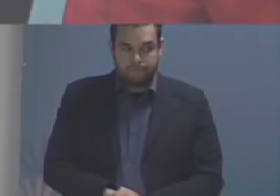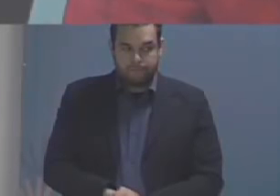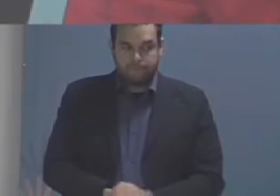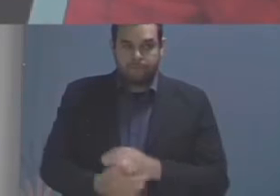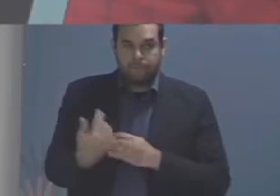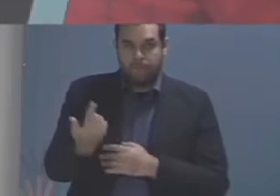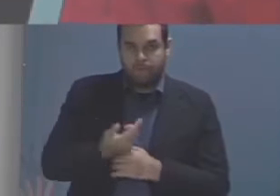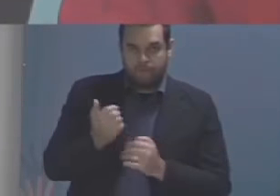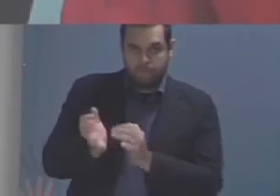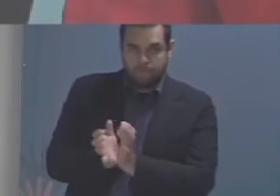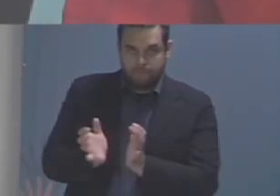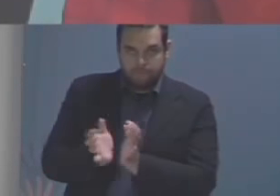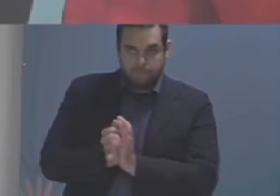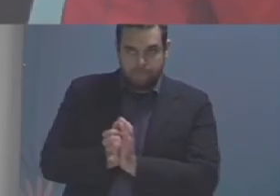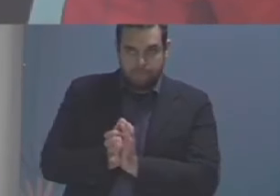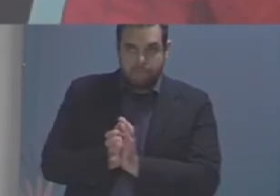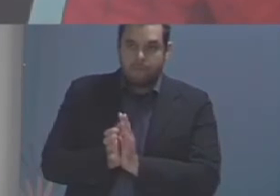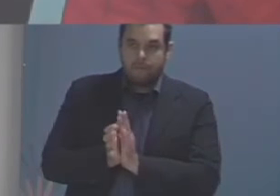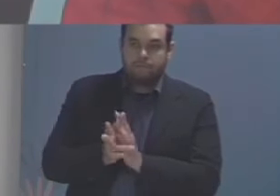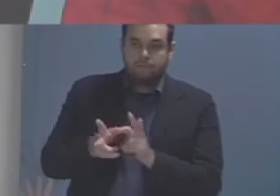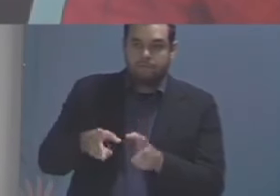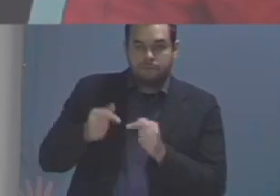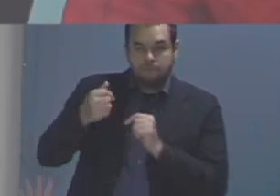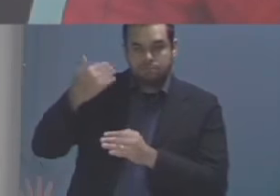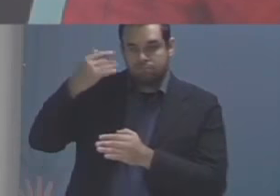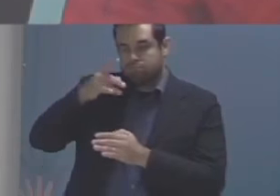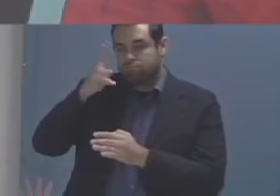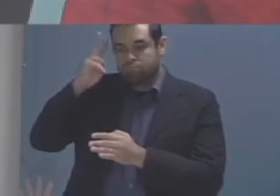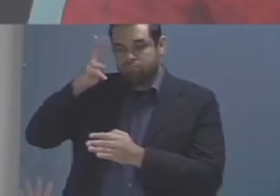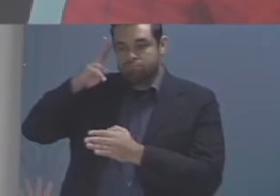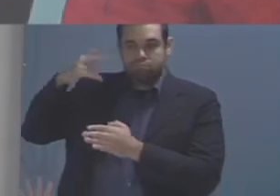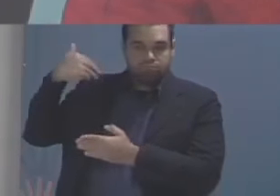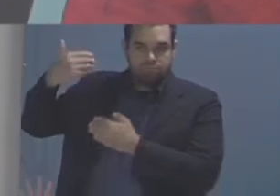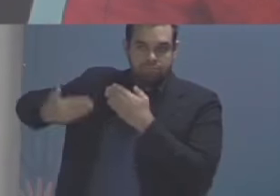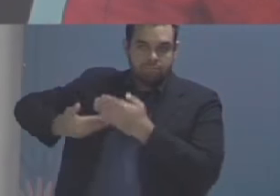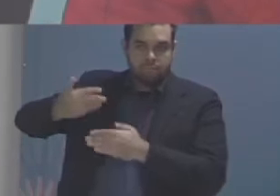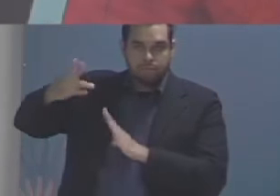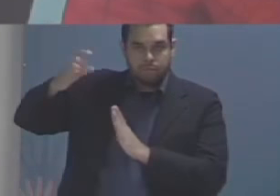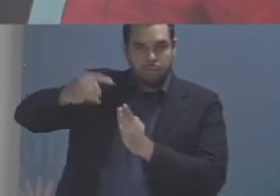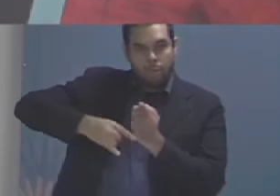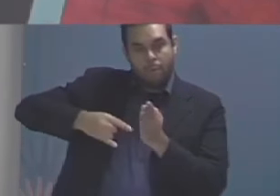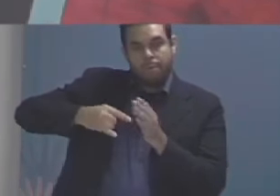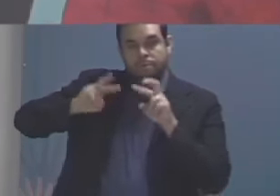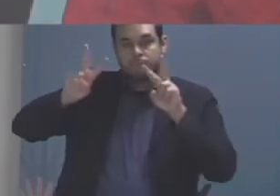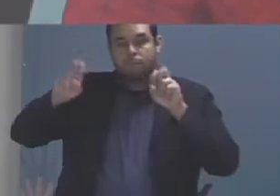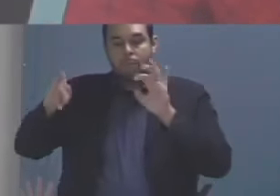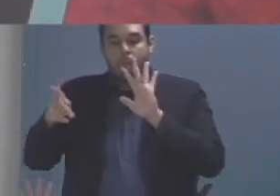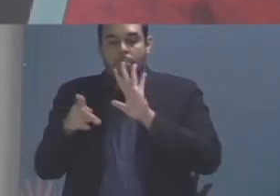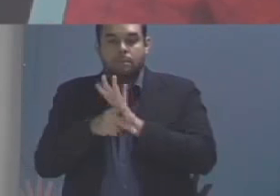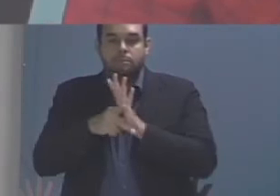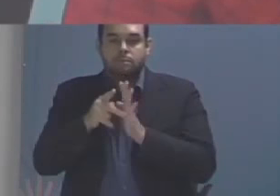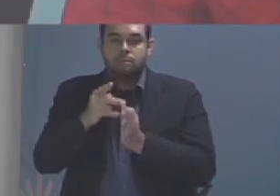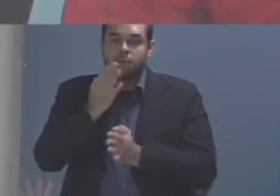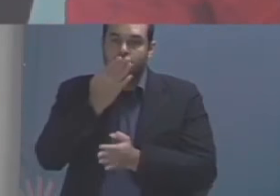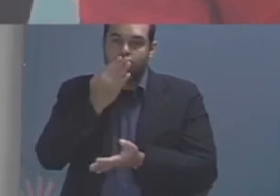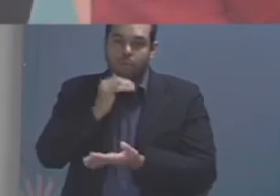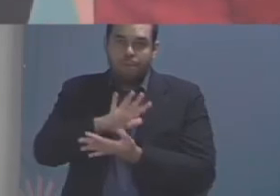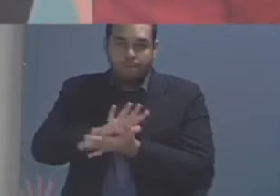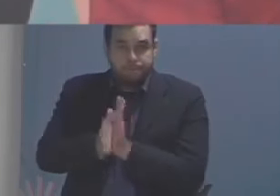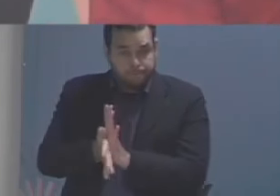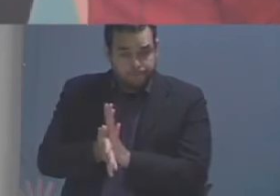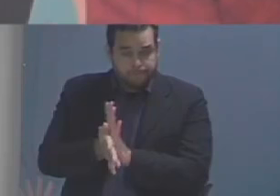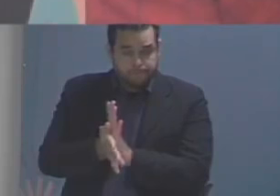A nossa chapa tem no seu legado a resolução sobre o racismo, que, aliás,